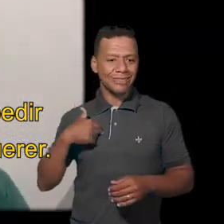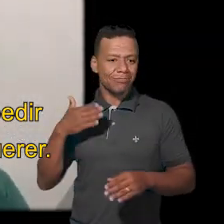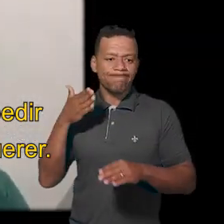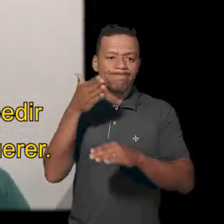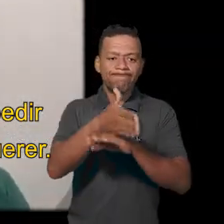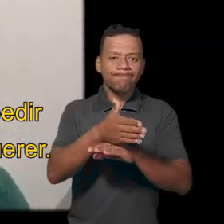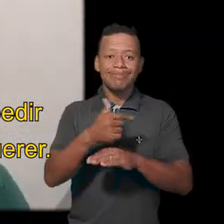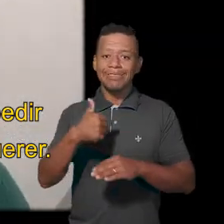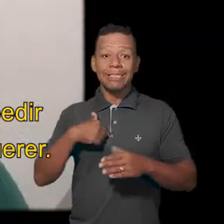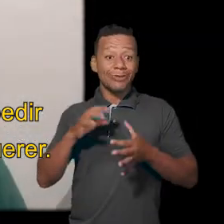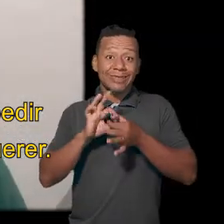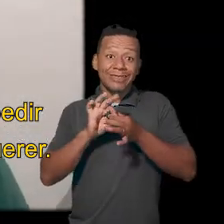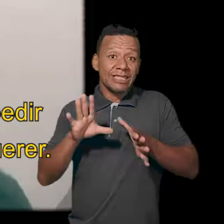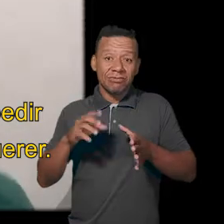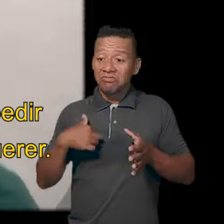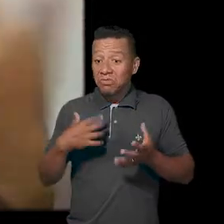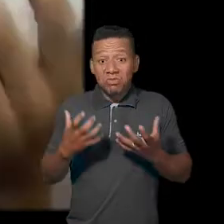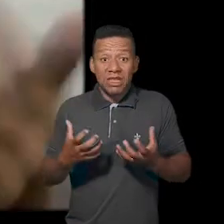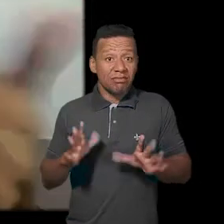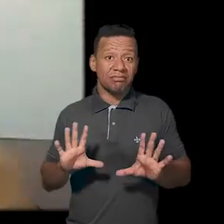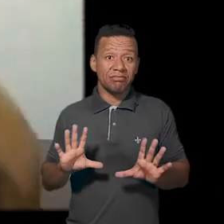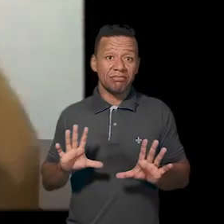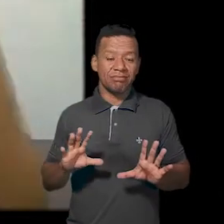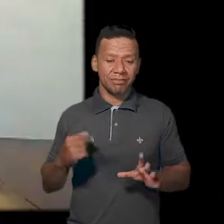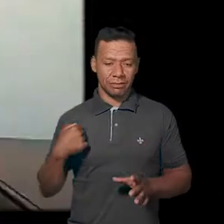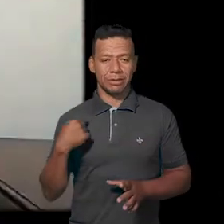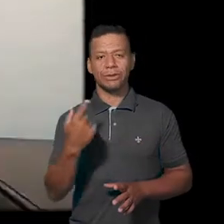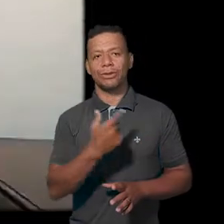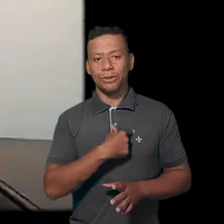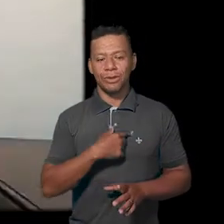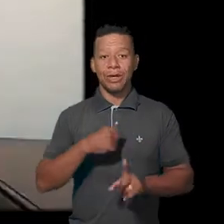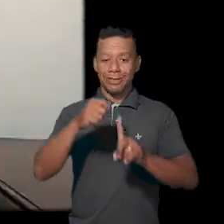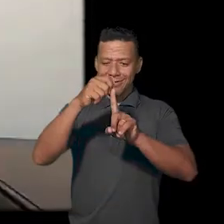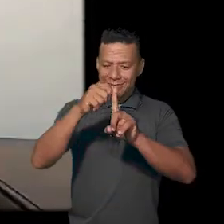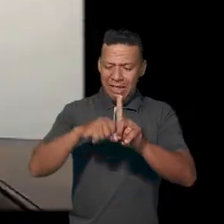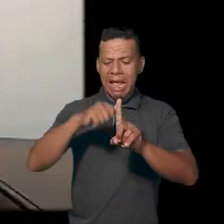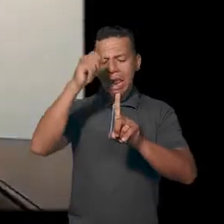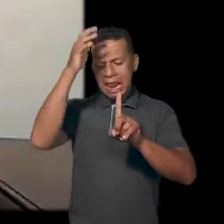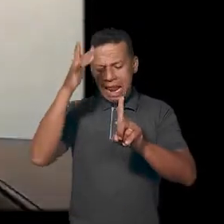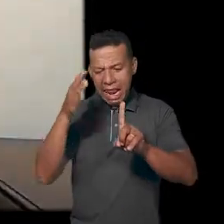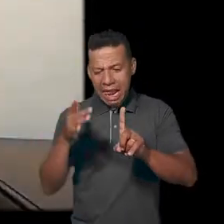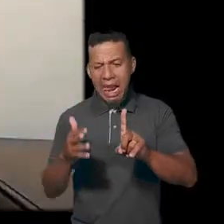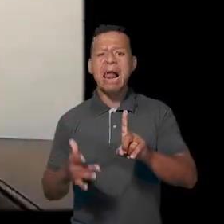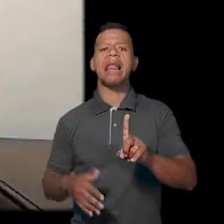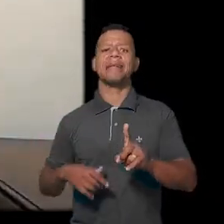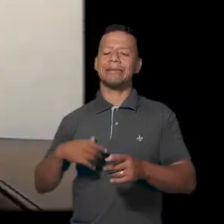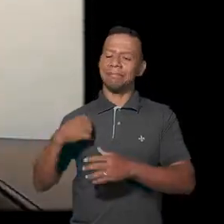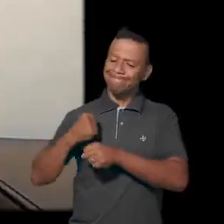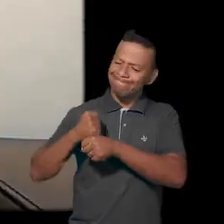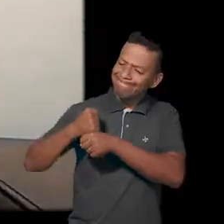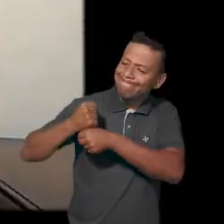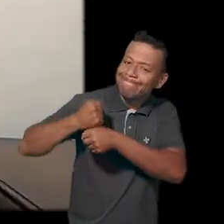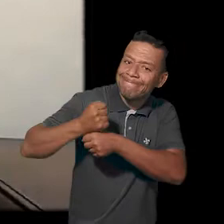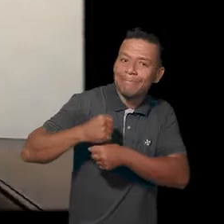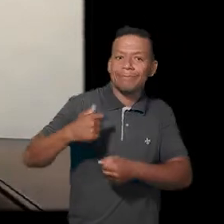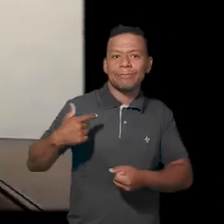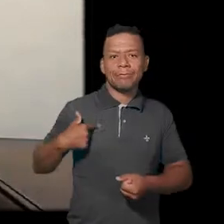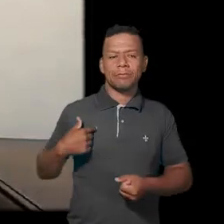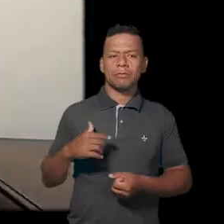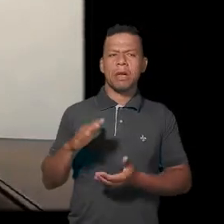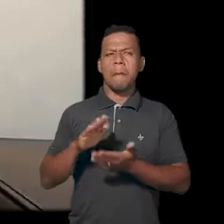eu preciso querer. A gente fazia todo mês o Arena, tipo, durante anos, né, tipo, de